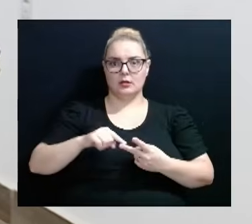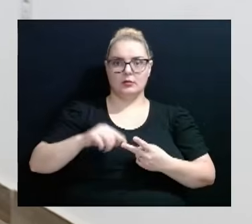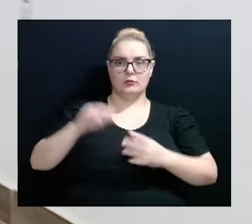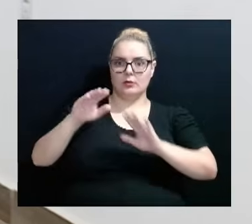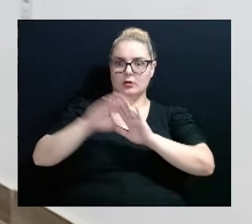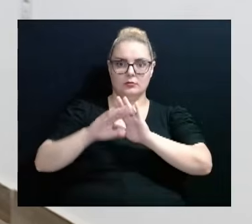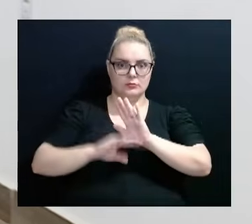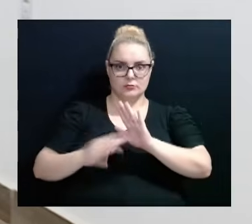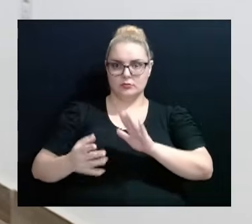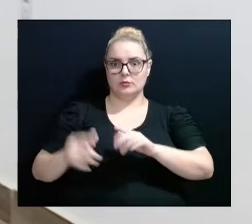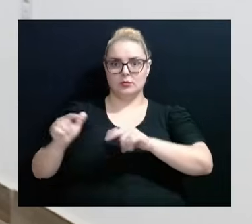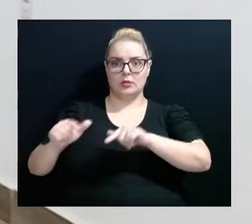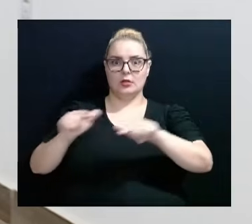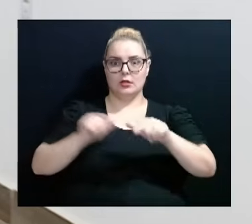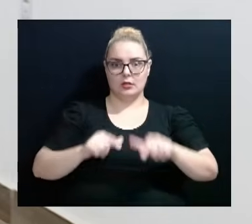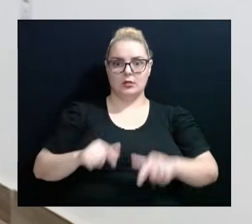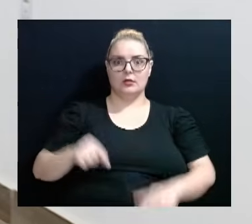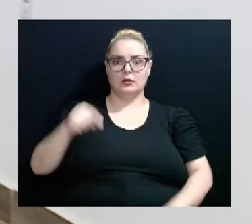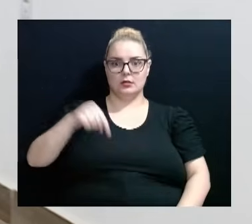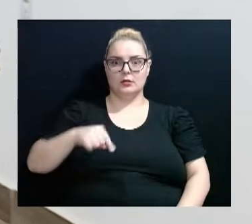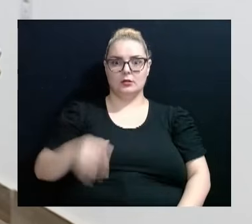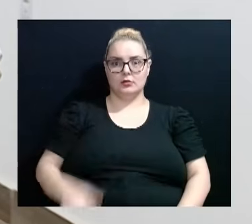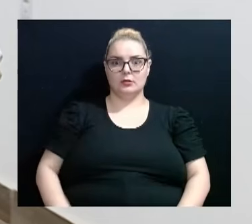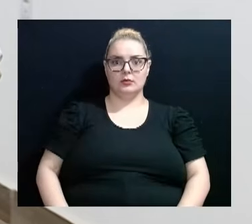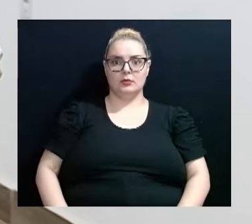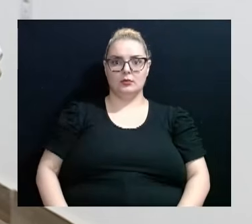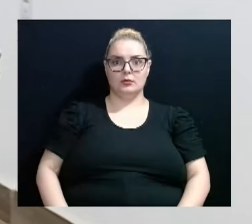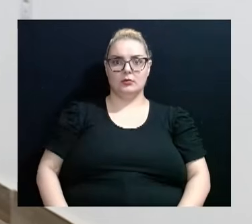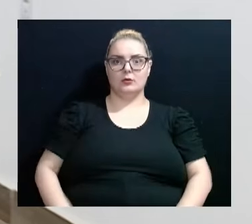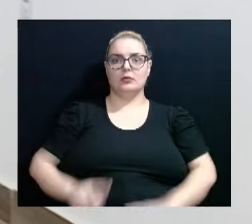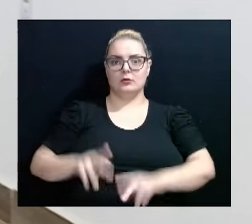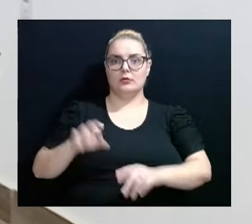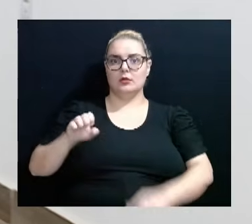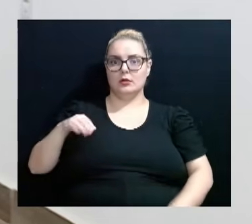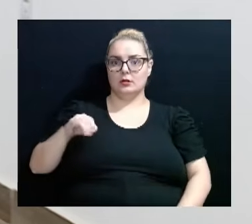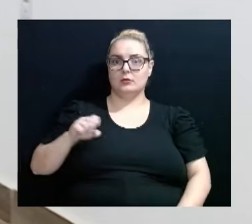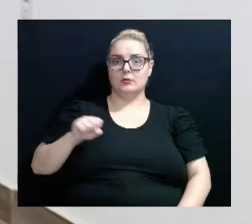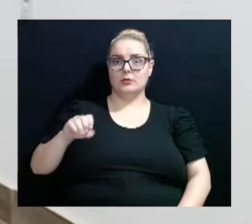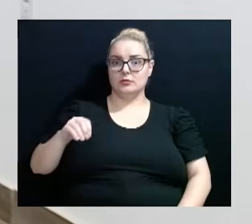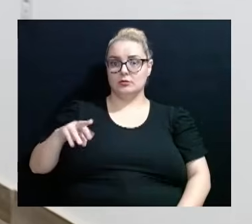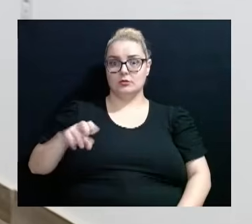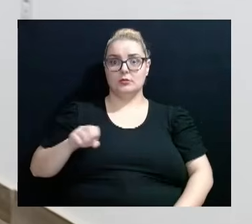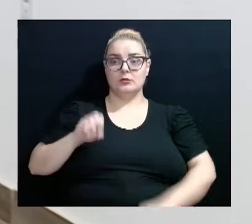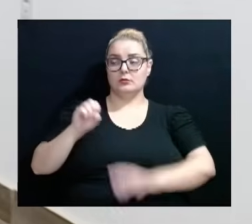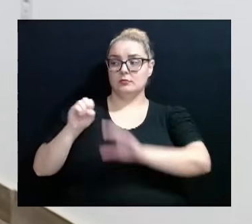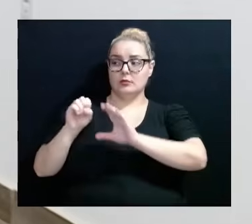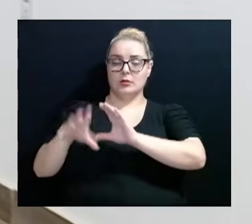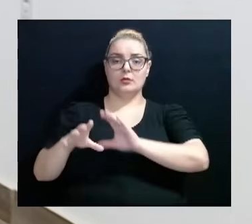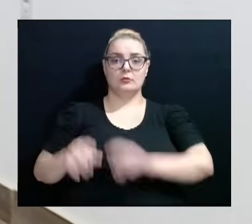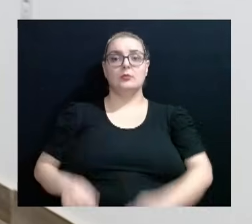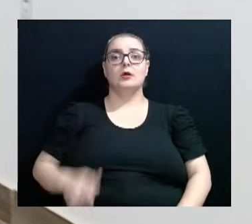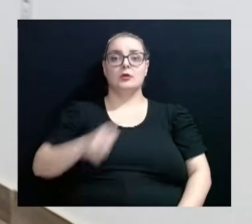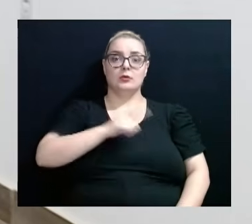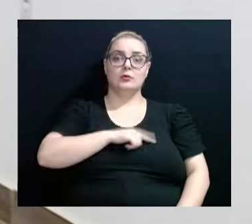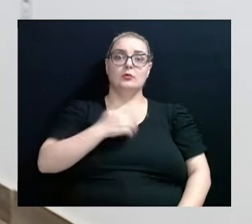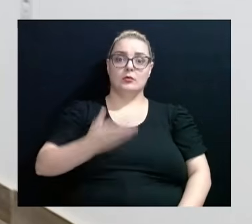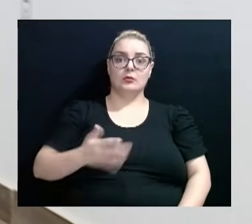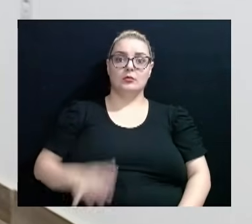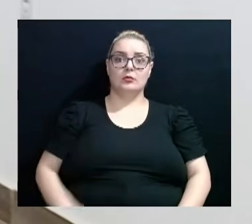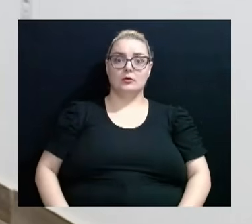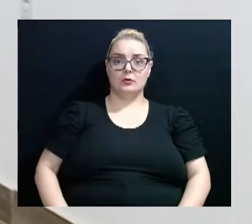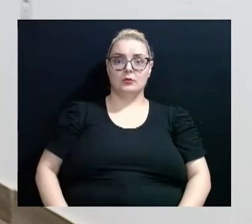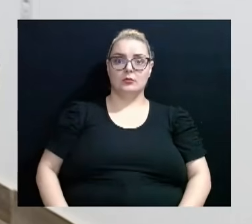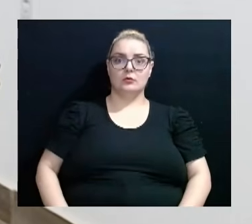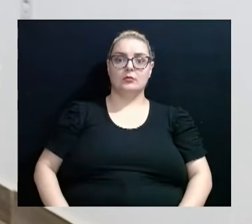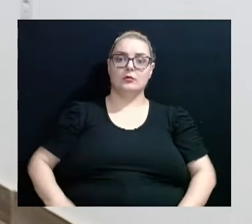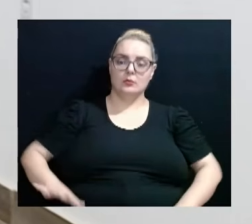ano foi pela primeira vez na história onde nós tivemos jogos de futebol americano em 5 dias da semana. Ou seja, nós tivemos transmissões especiais